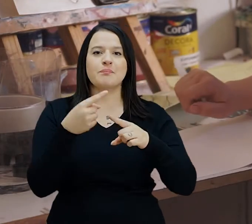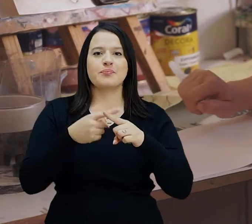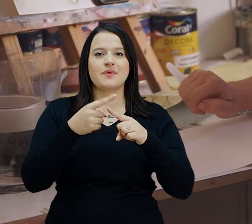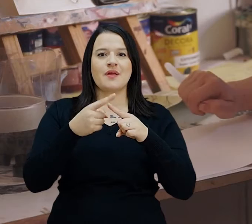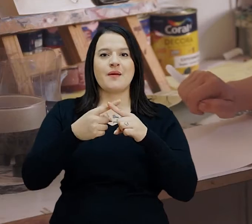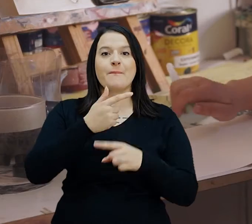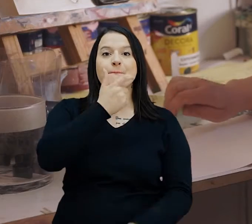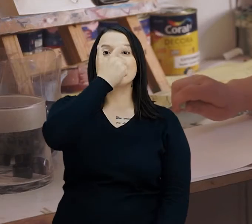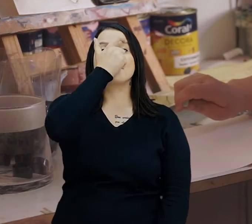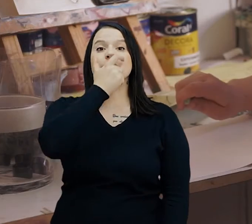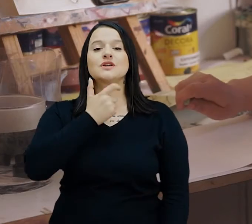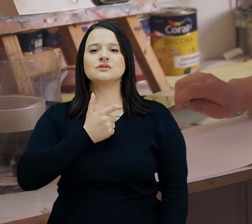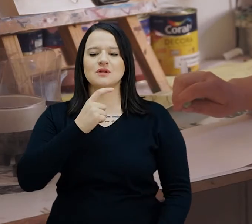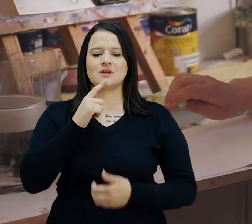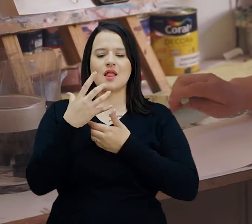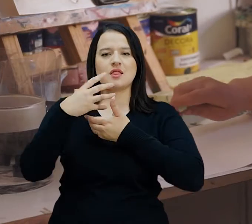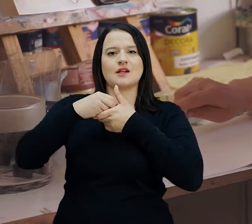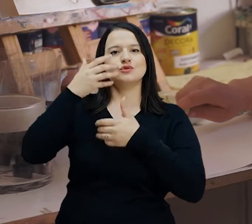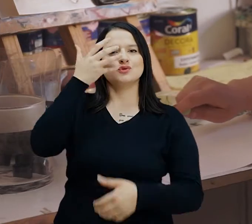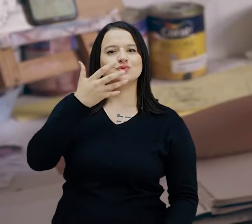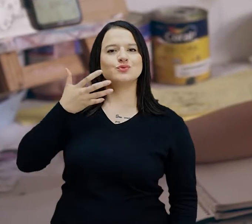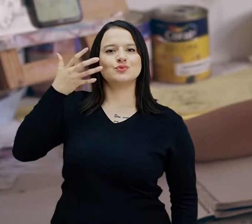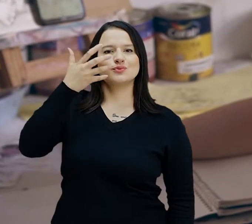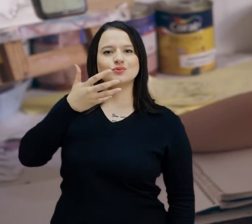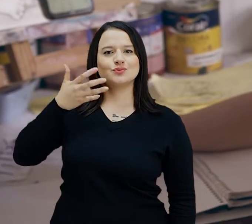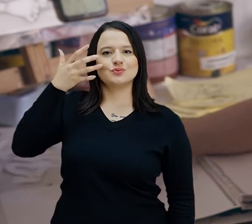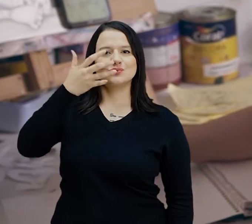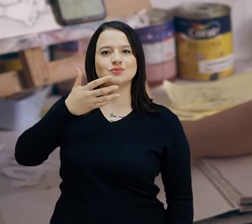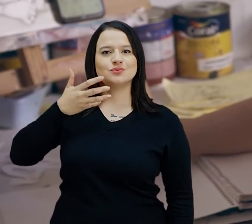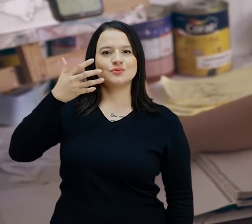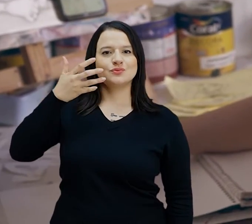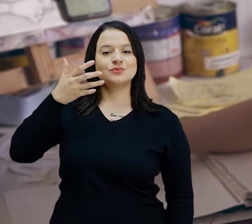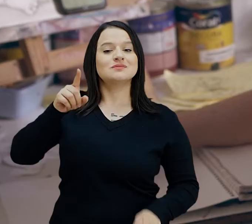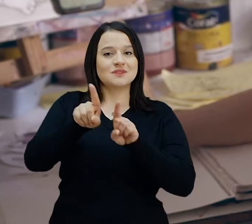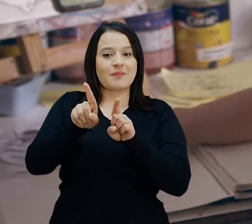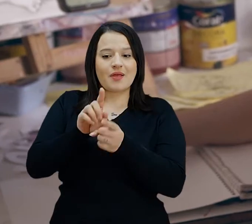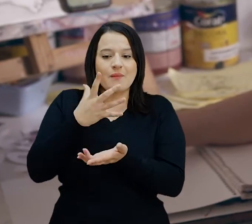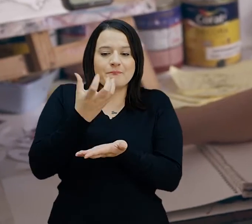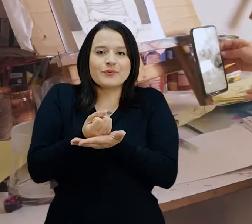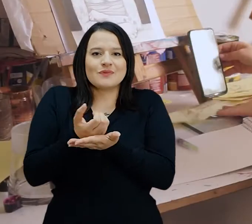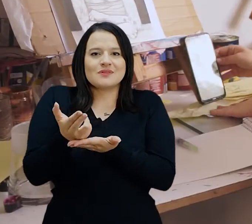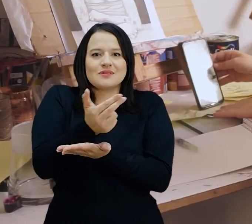dizer. Porque a personagem, ela carrega um discurso.